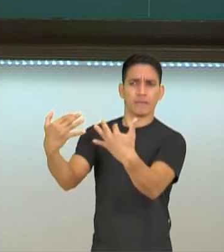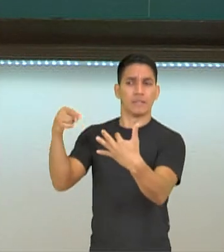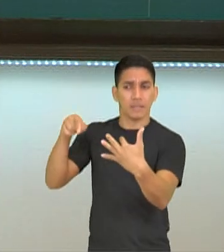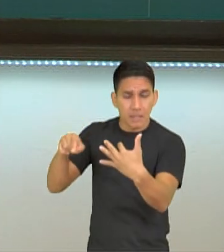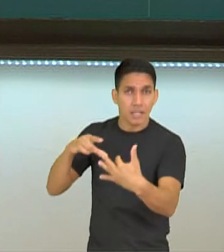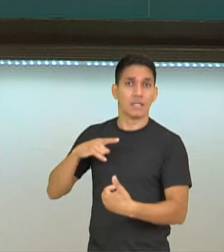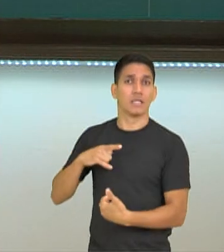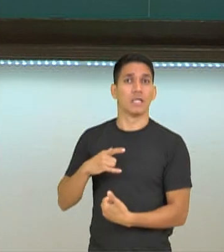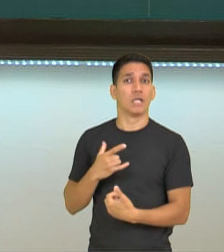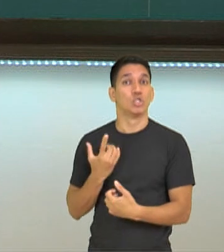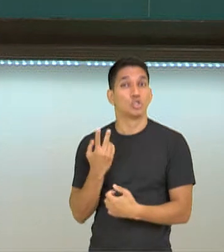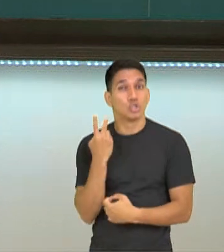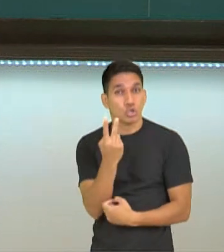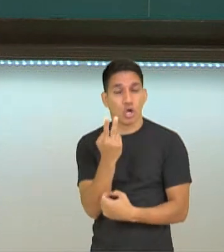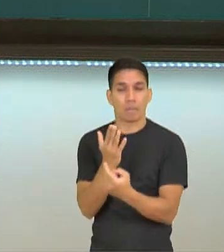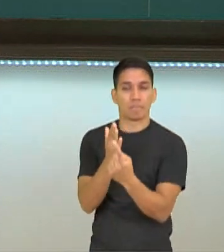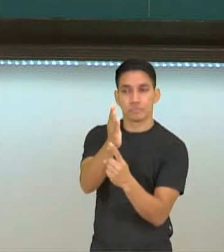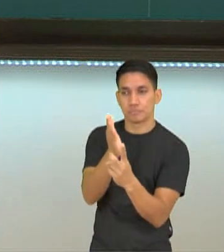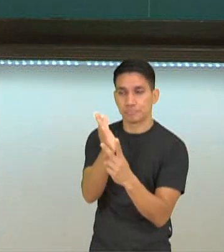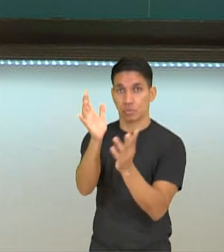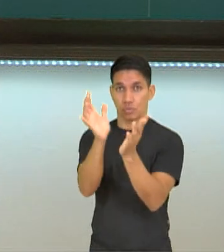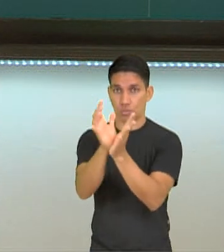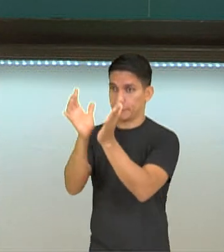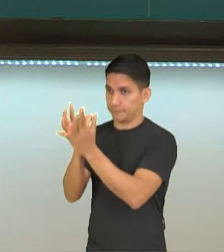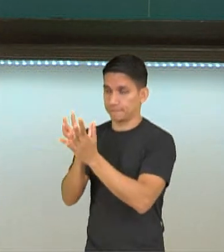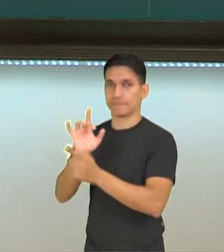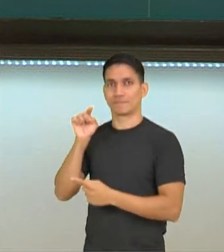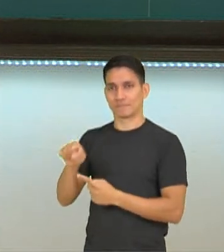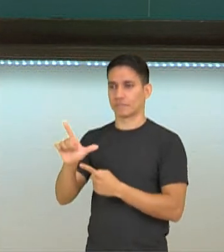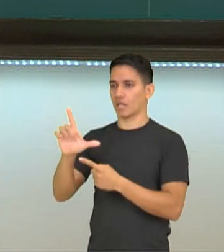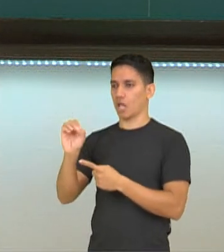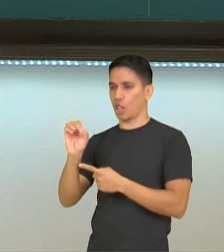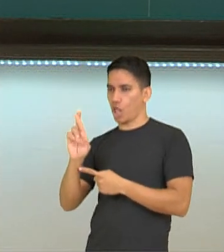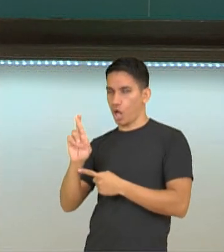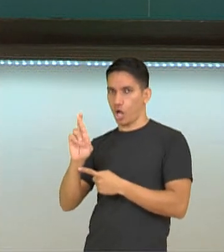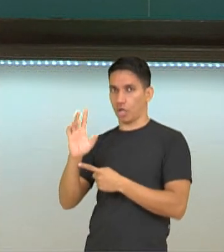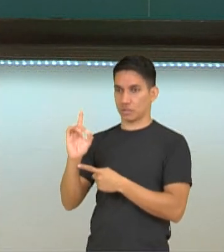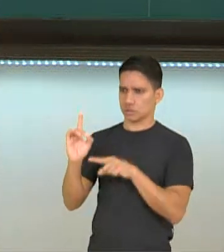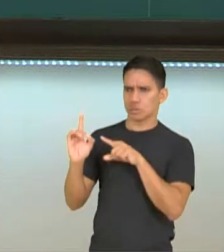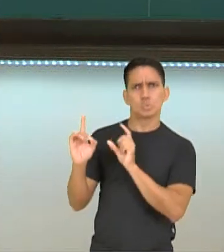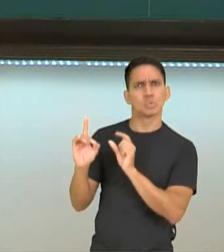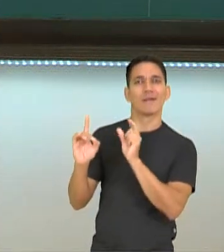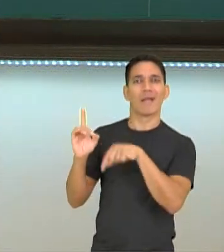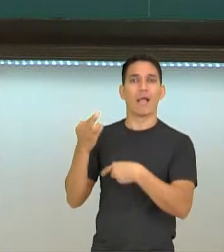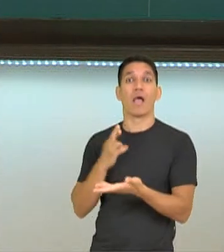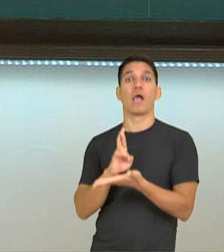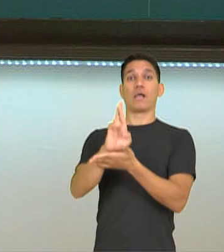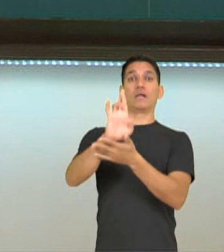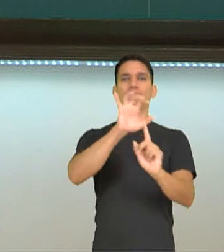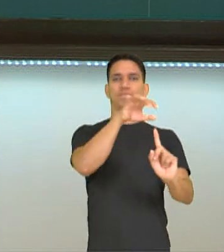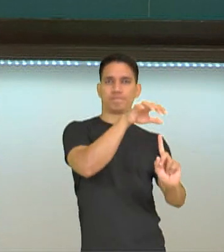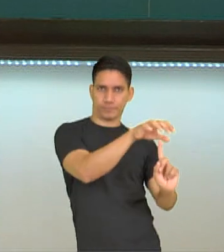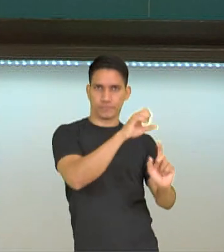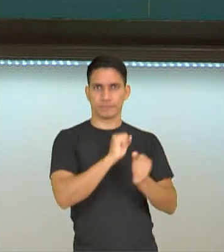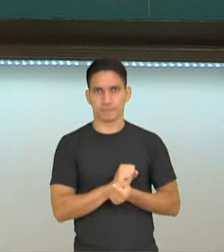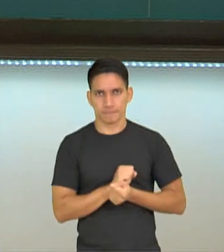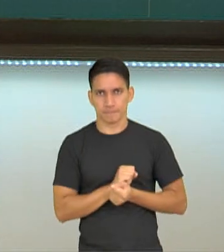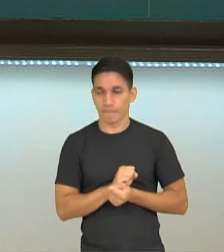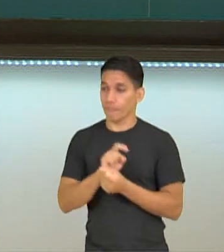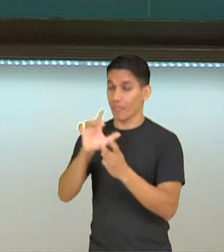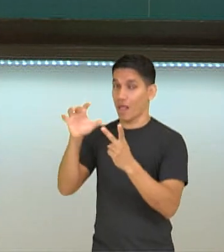existiam duas câmaras. A Câmara dos Lordes, que eram os representantes da nobreza, e